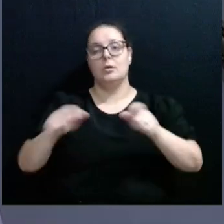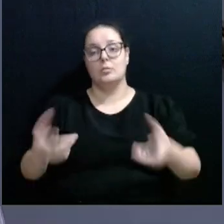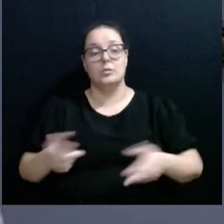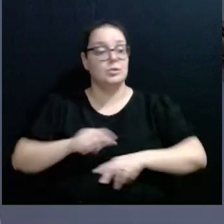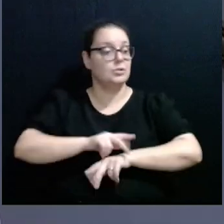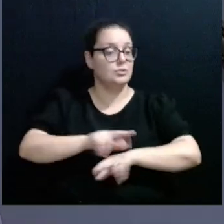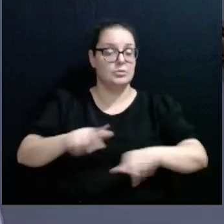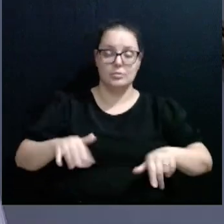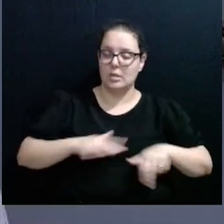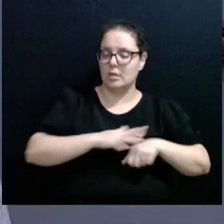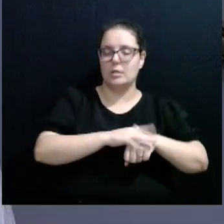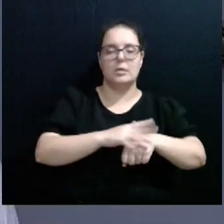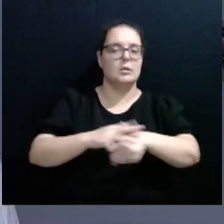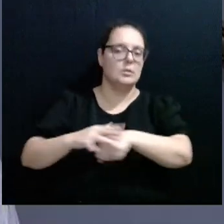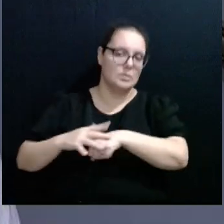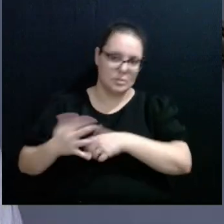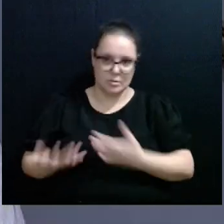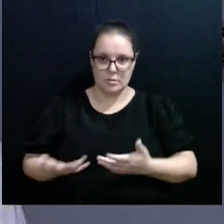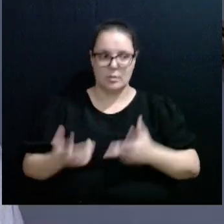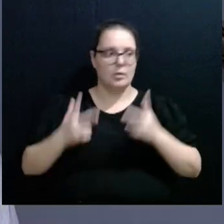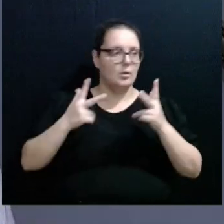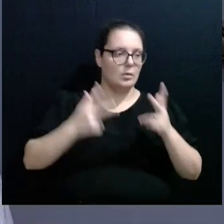patologias, como